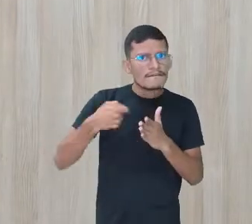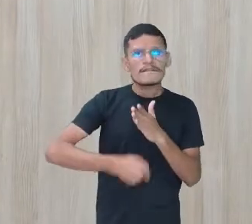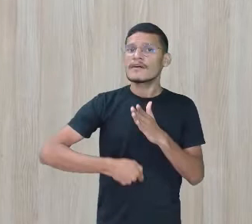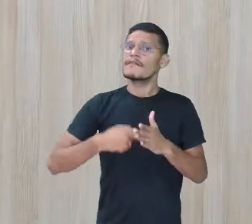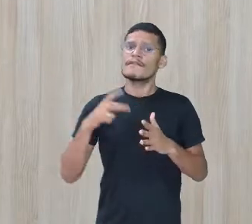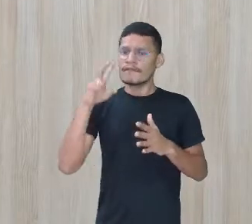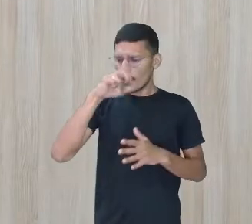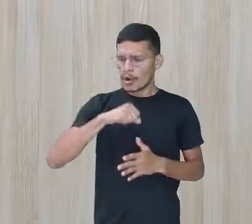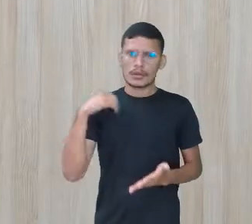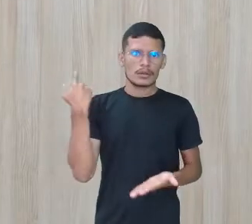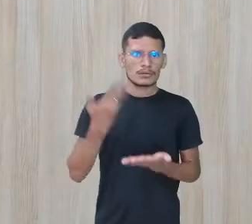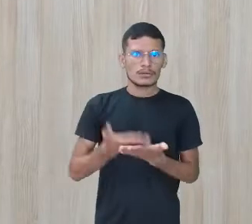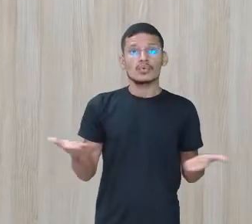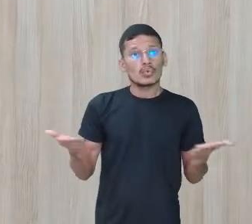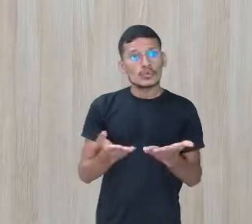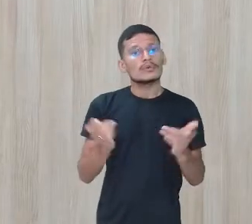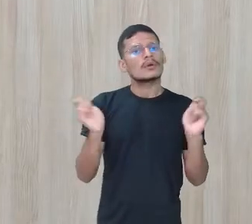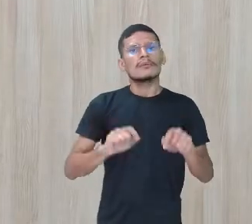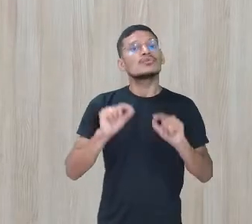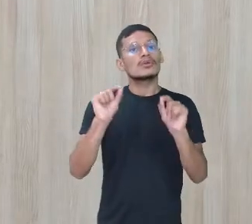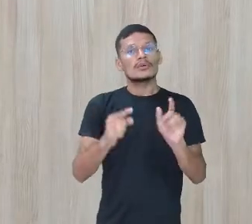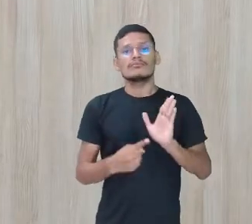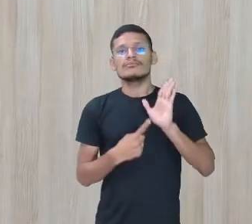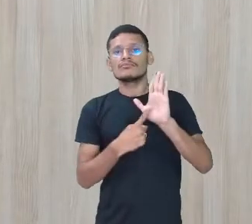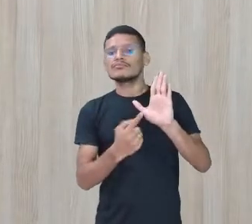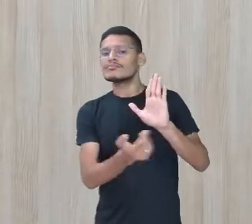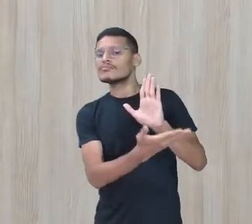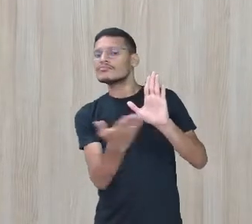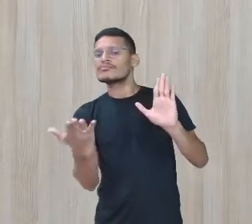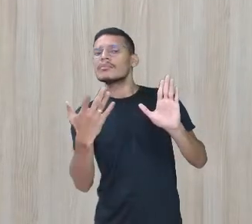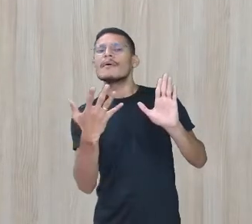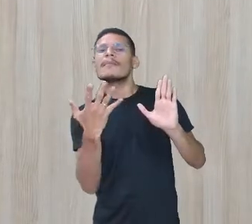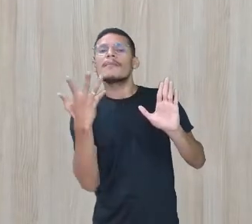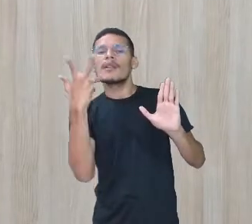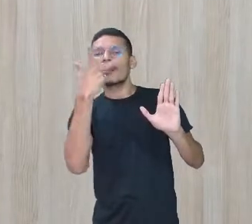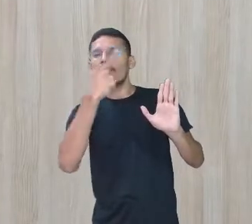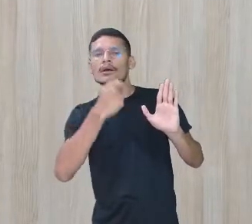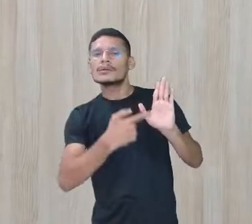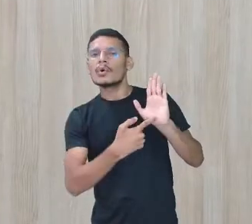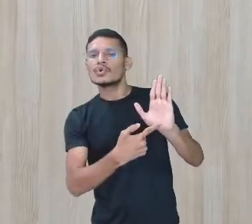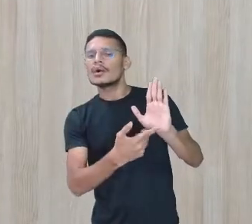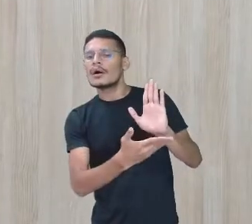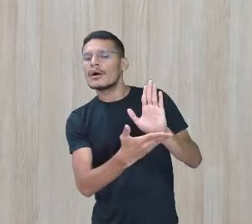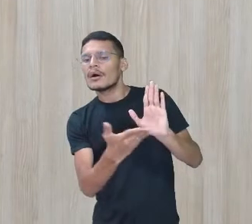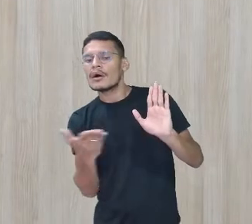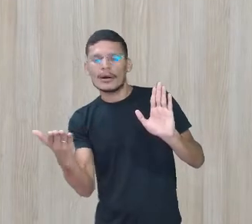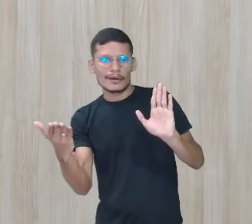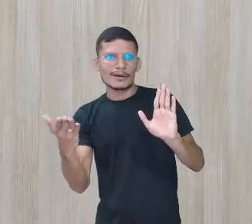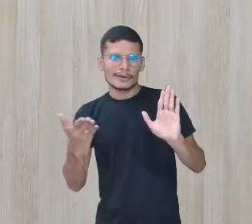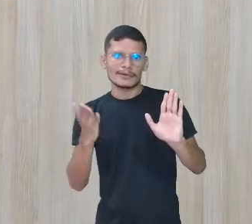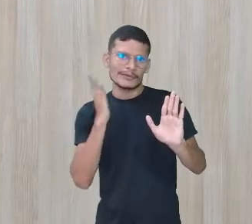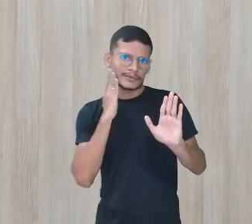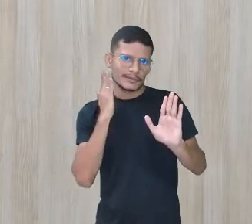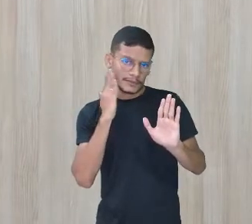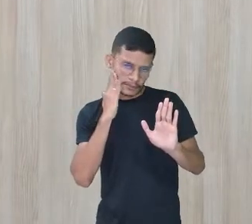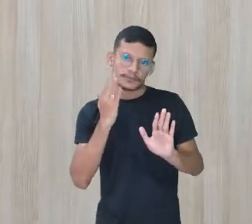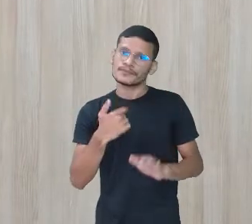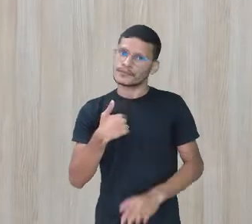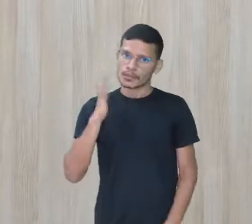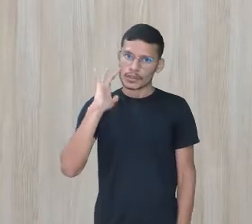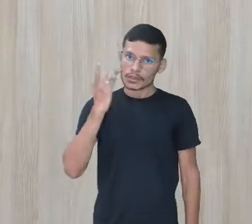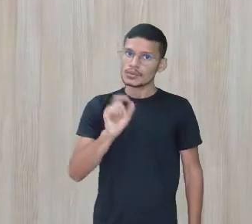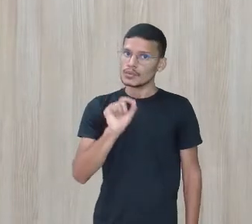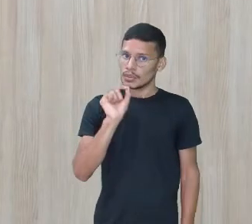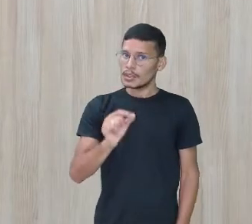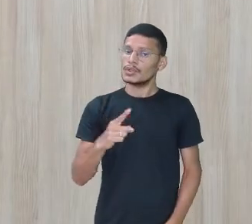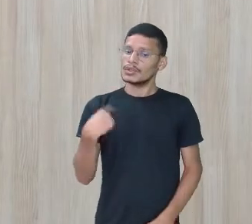e se colocando, né, para as pessoas, né, em sua beleza, em sua amplitude, né? Acho que realmente, eu acho que